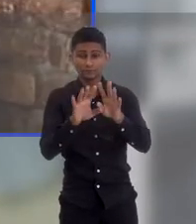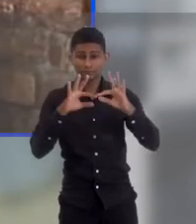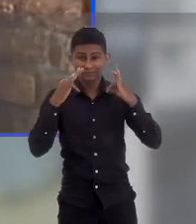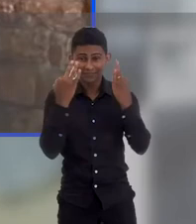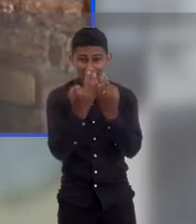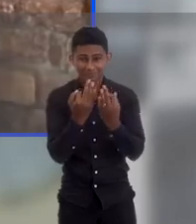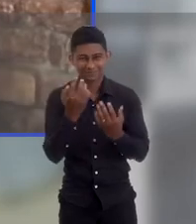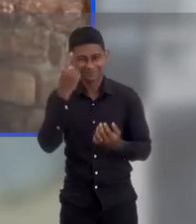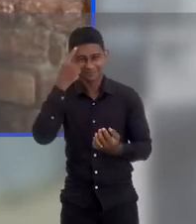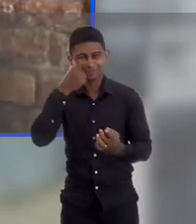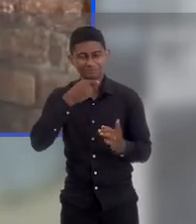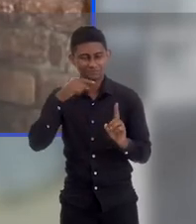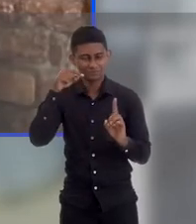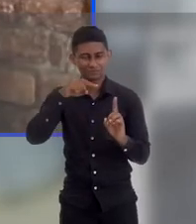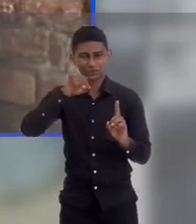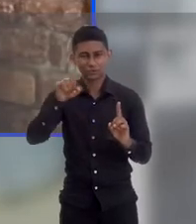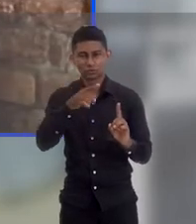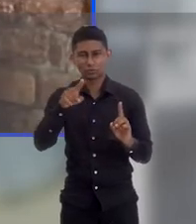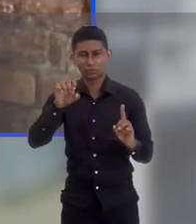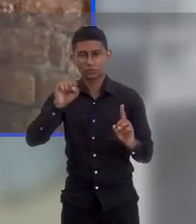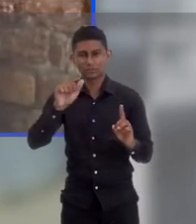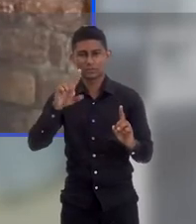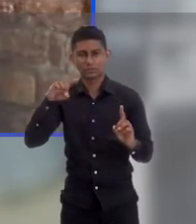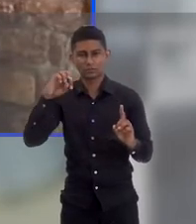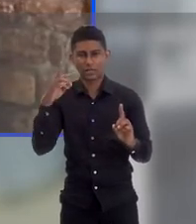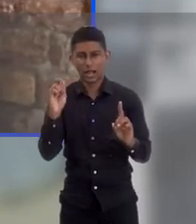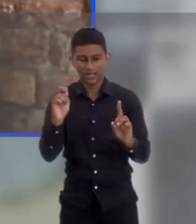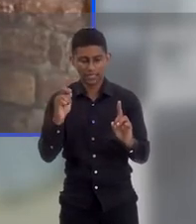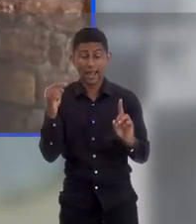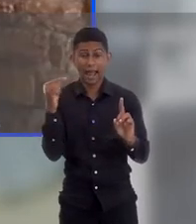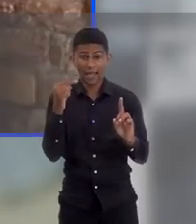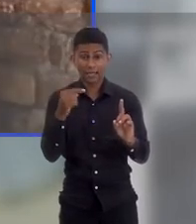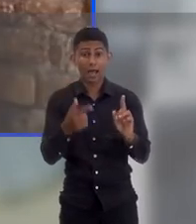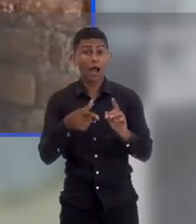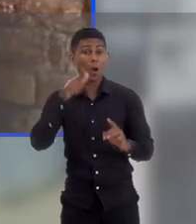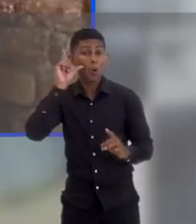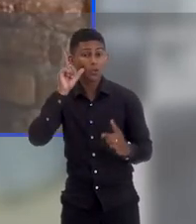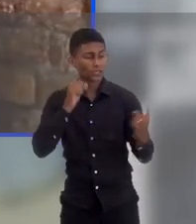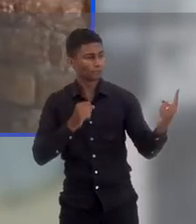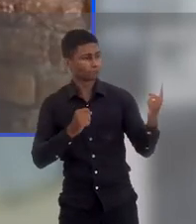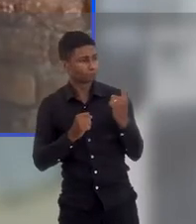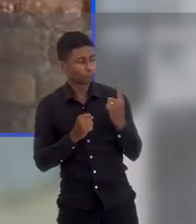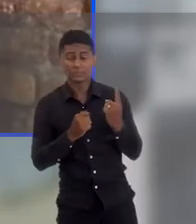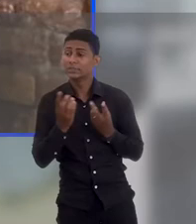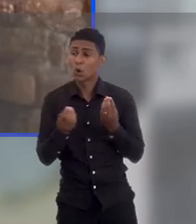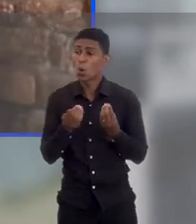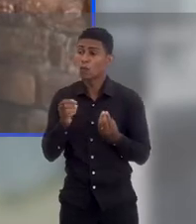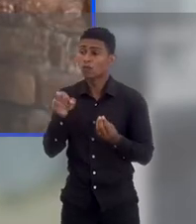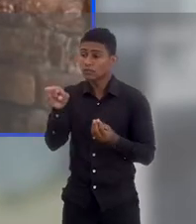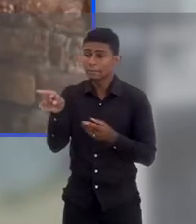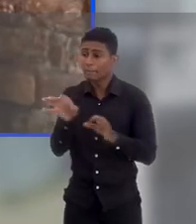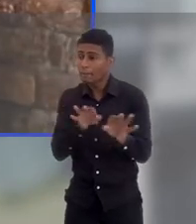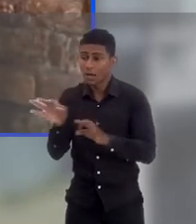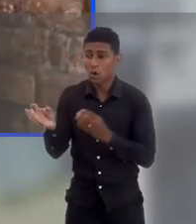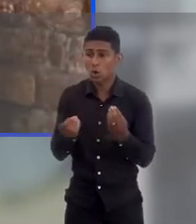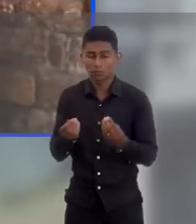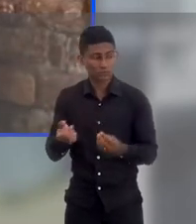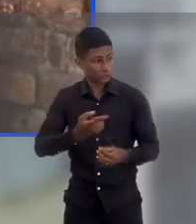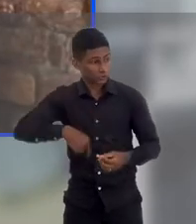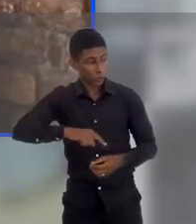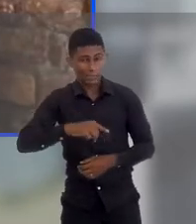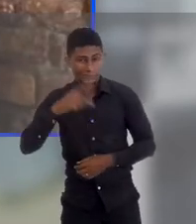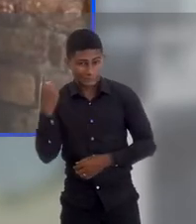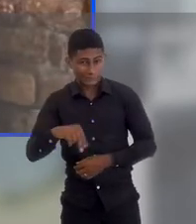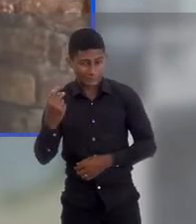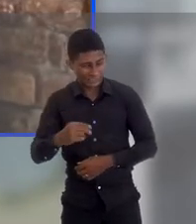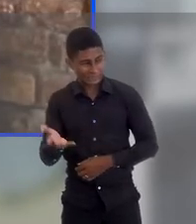gente tem a família do João Saldanha, inclusive ontem me procurou a Sônia Saldanha, falando: e aí, como é que estão os preparativos? A gente está, estamos em cima, vamos